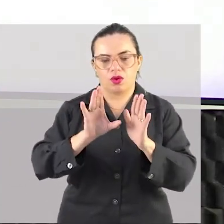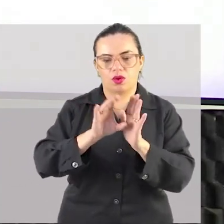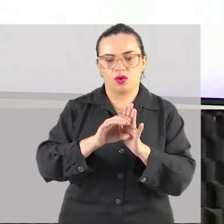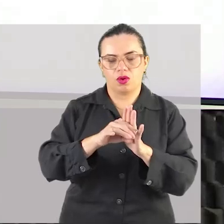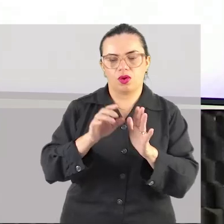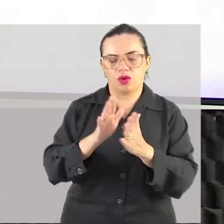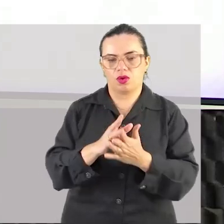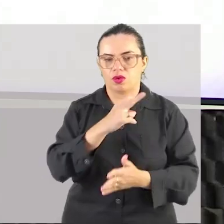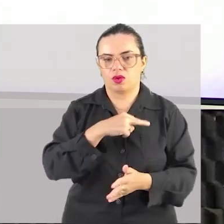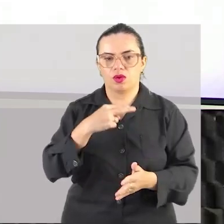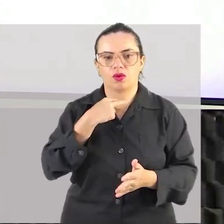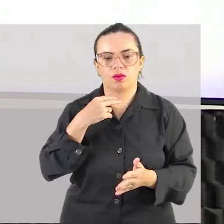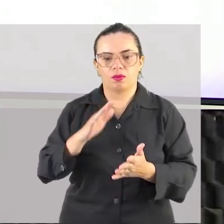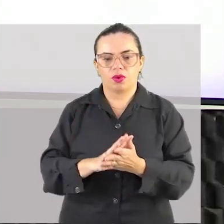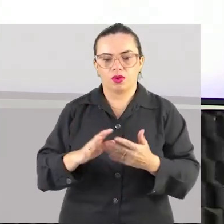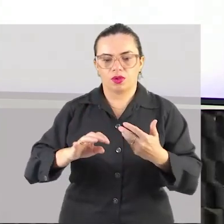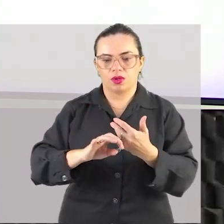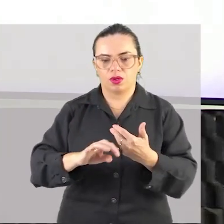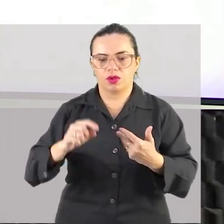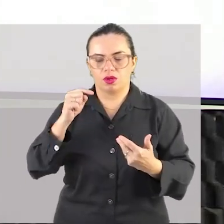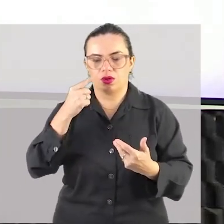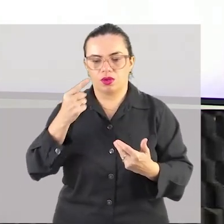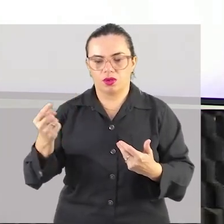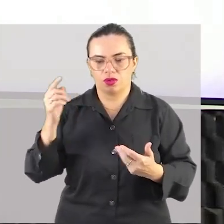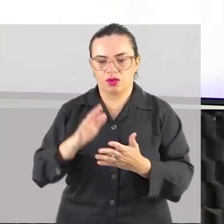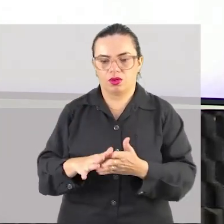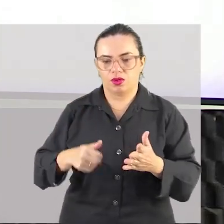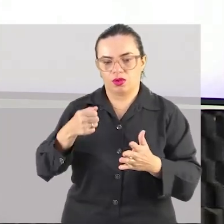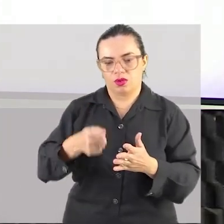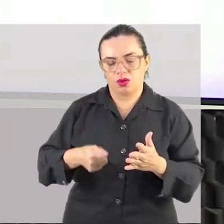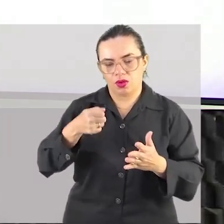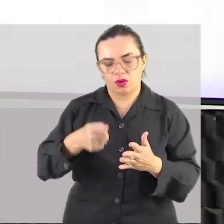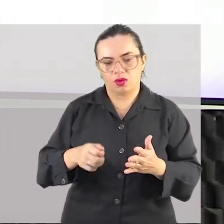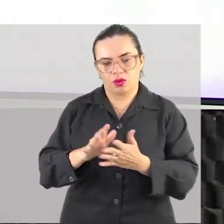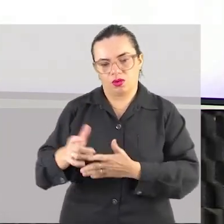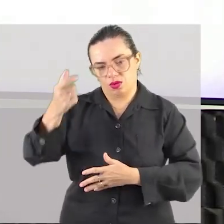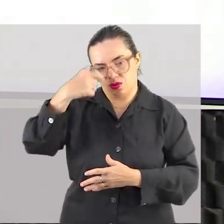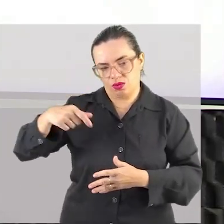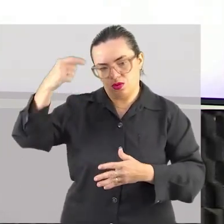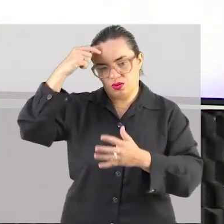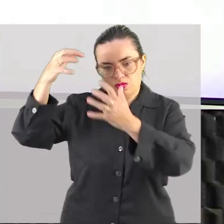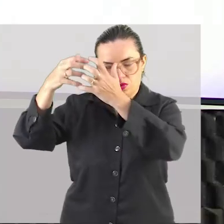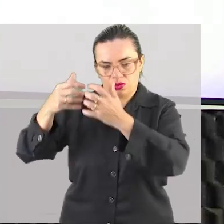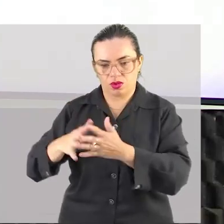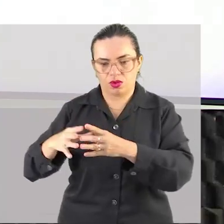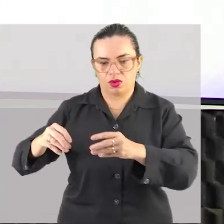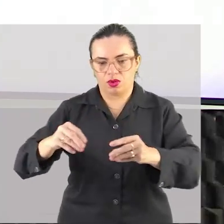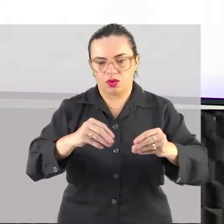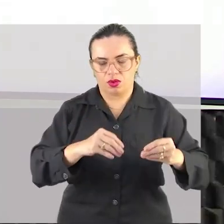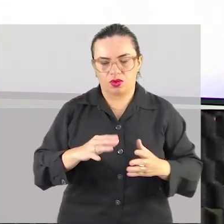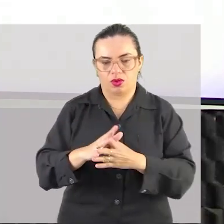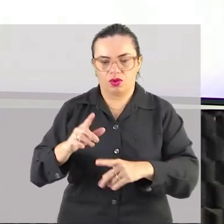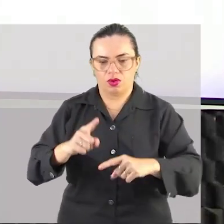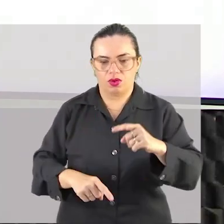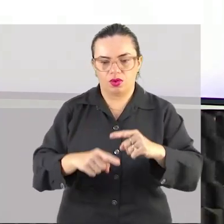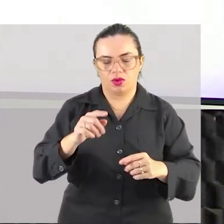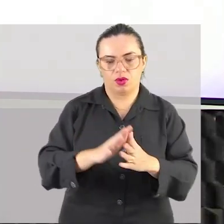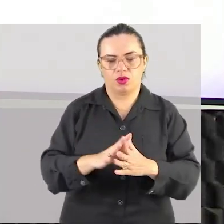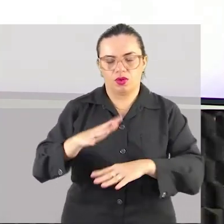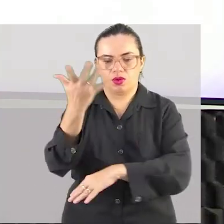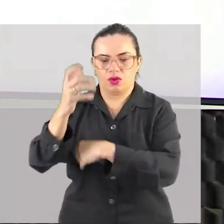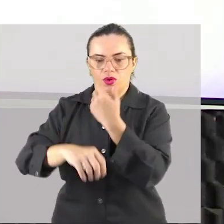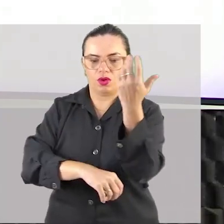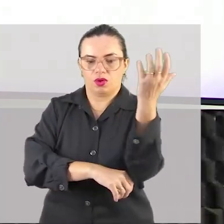inseparável do requisito obrigatório do uso racional da propriedade e dos recursos ambientais que lhe são